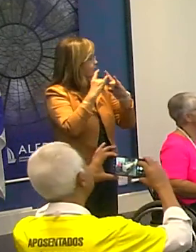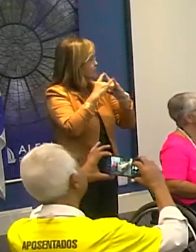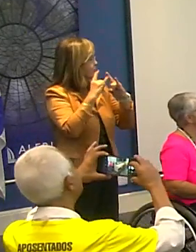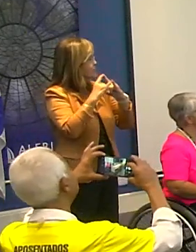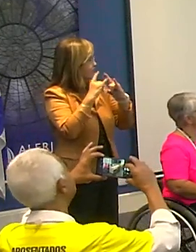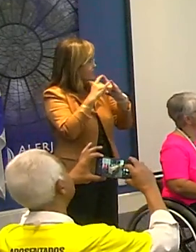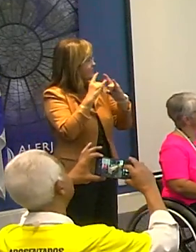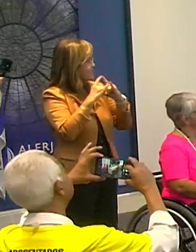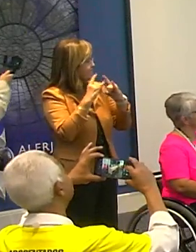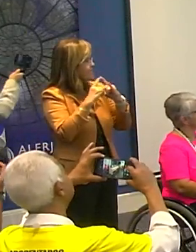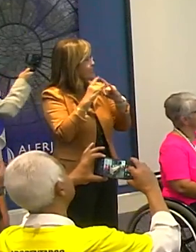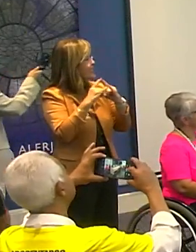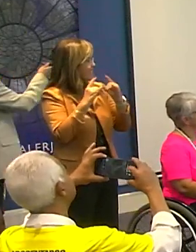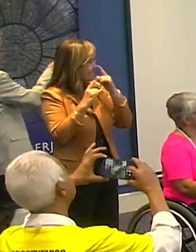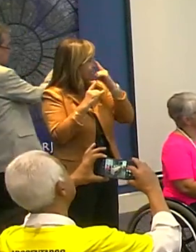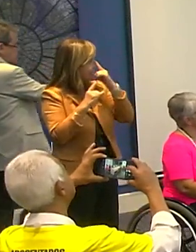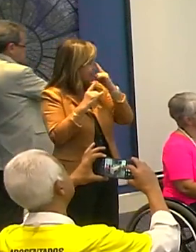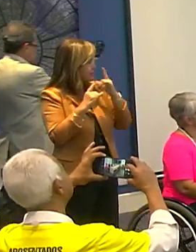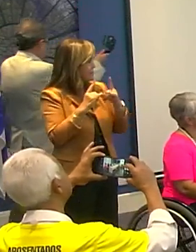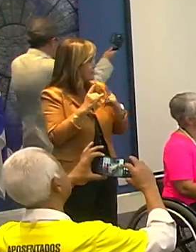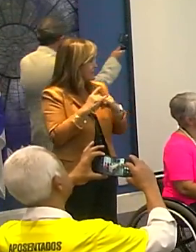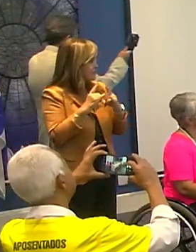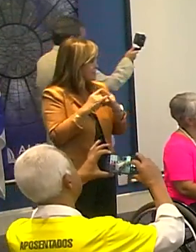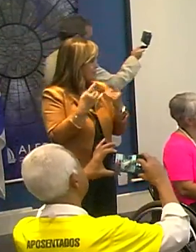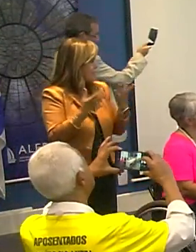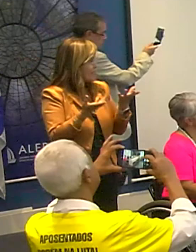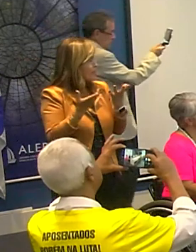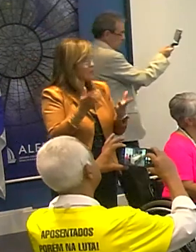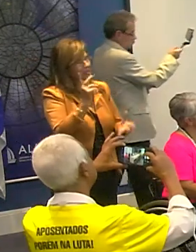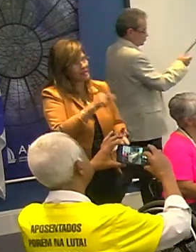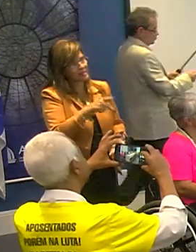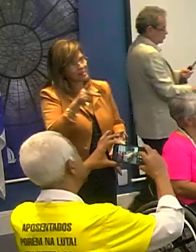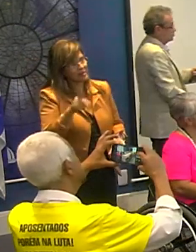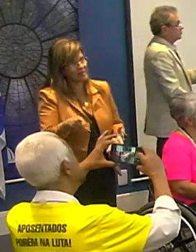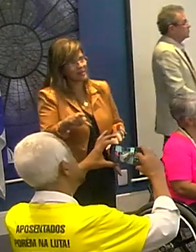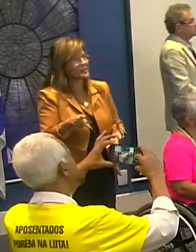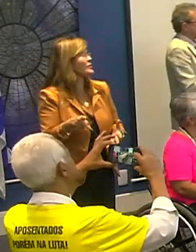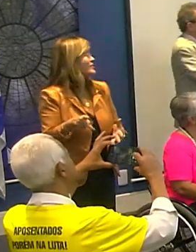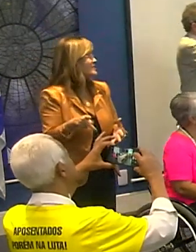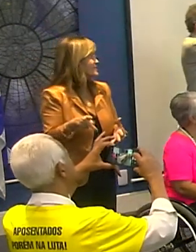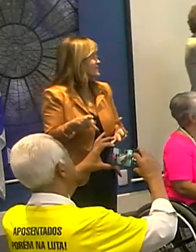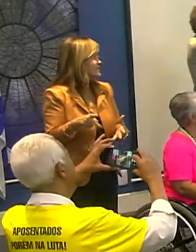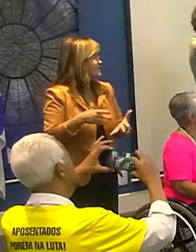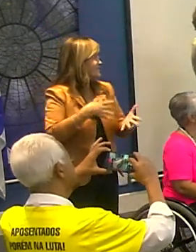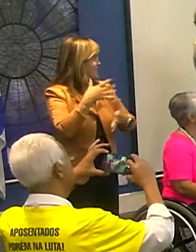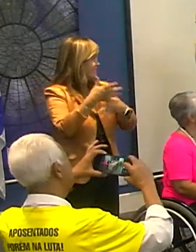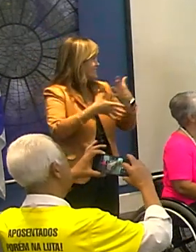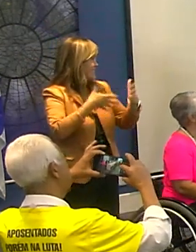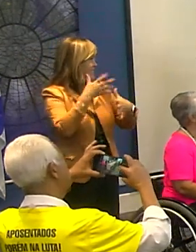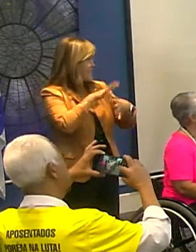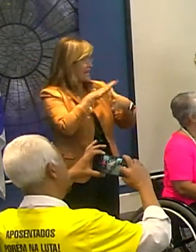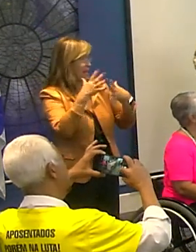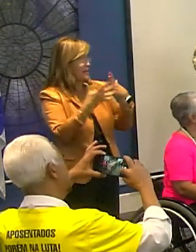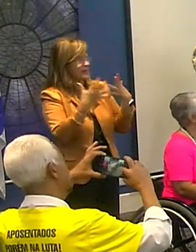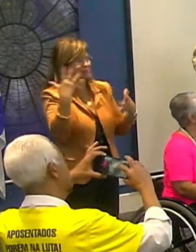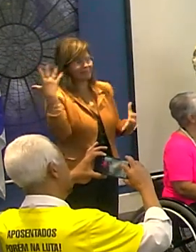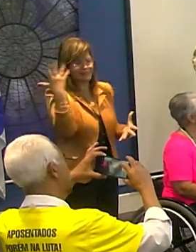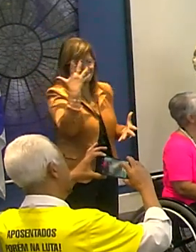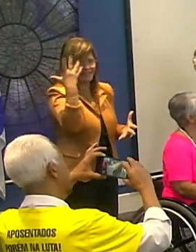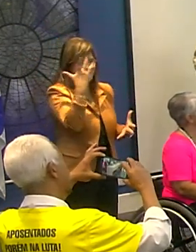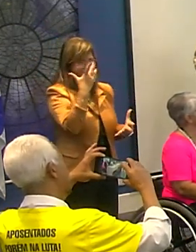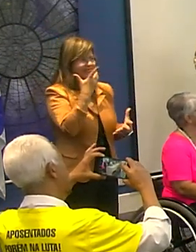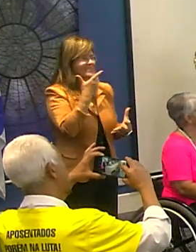casa, eu moro em Laranjeiras, e eu queria ser professora porque eu achava lindo